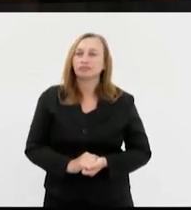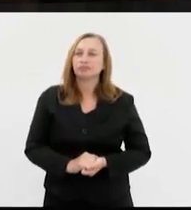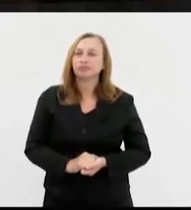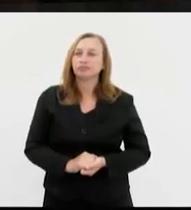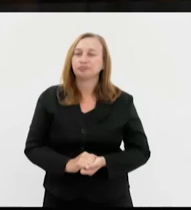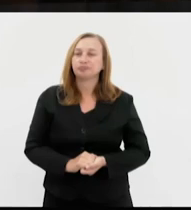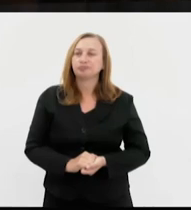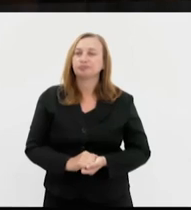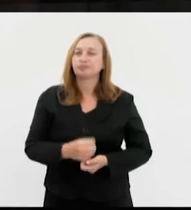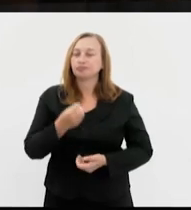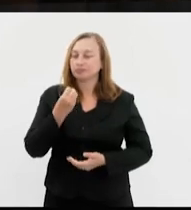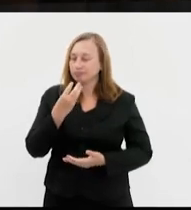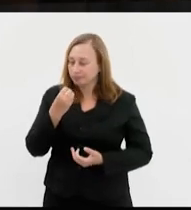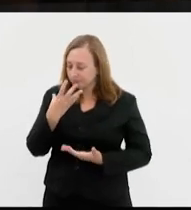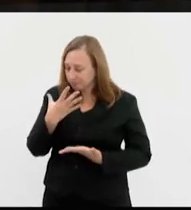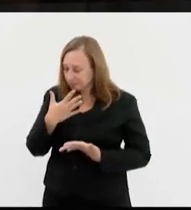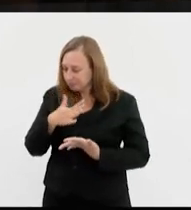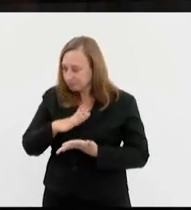Bom,